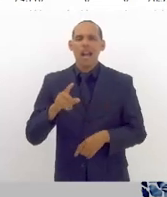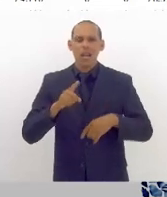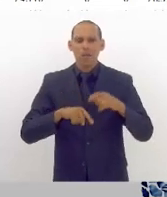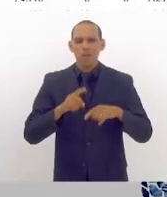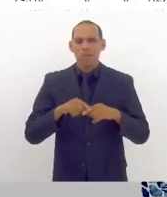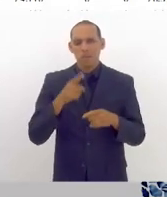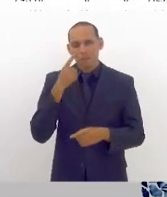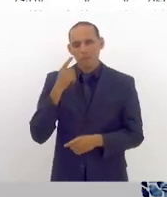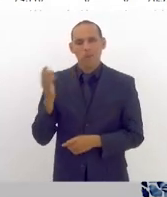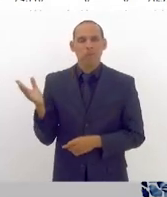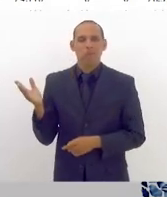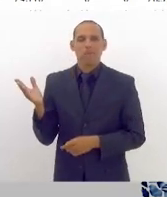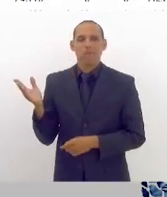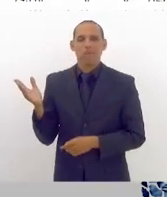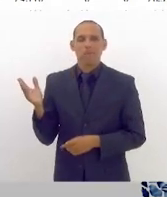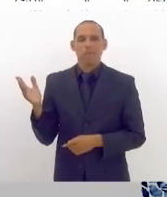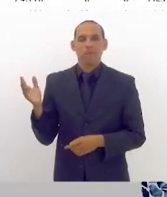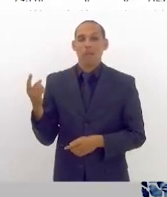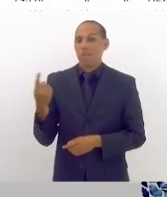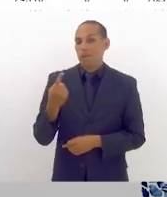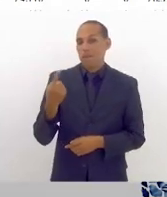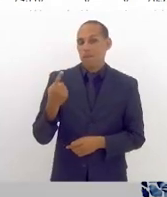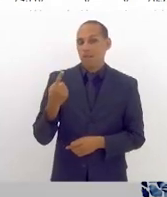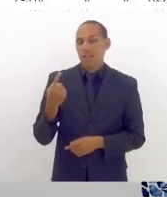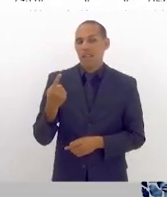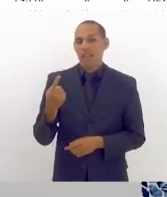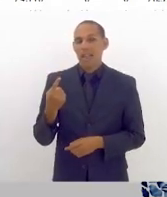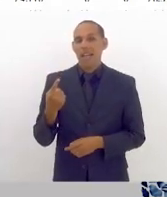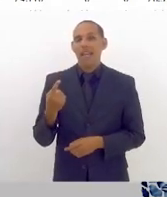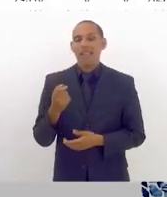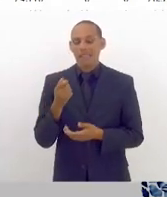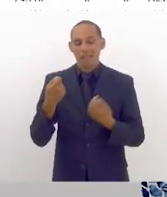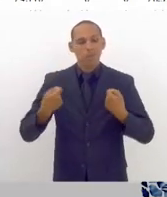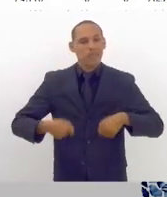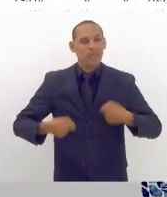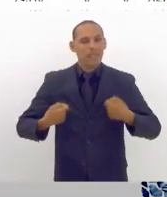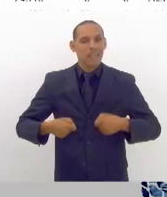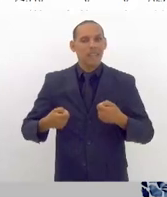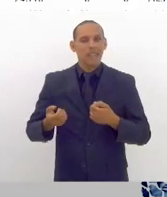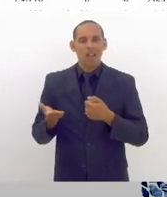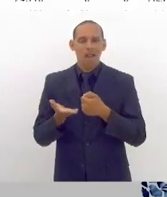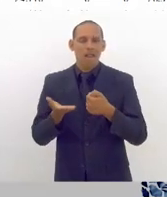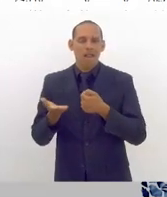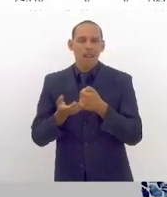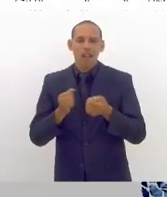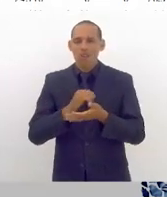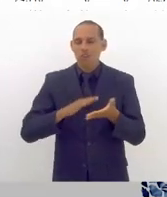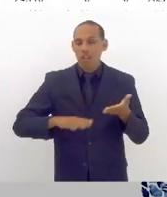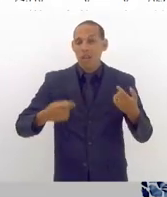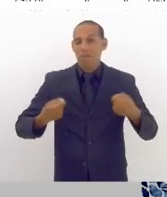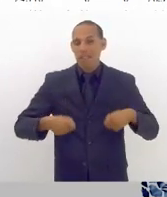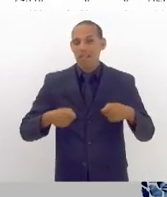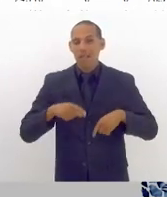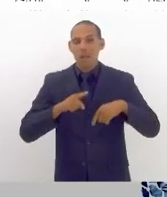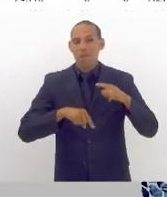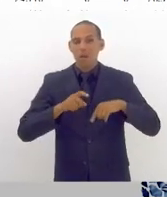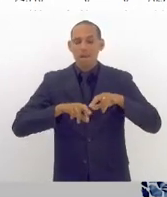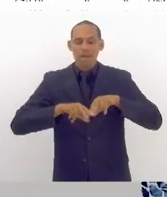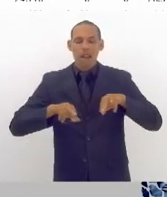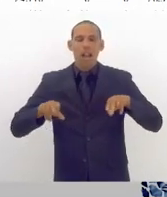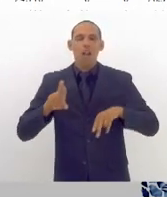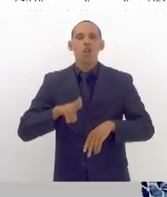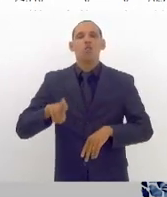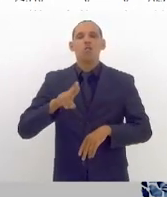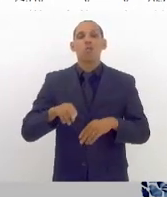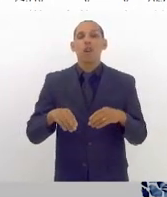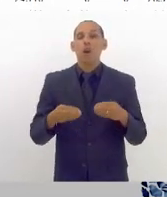ir o destaque primeiro é a demanda intermediária como as atividades demandam produtos para utilizá-los no seu